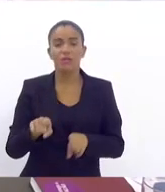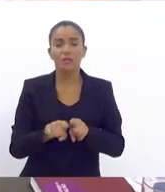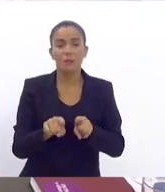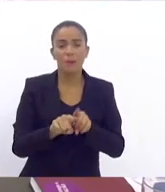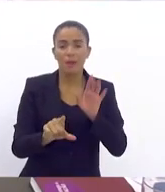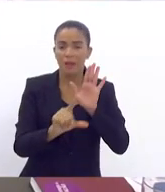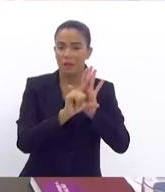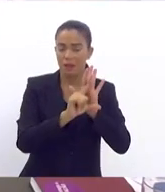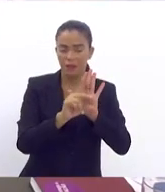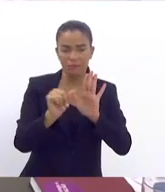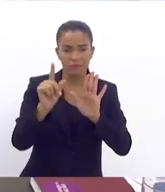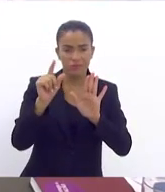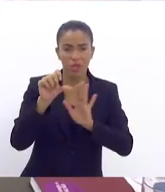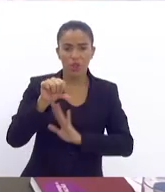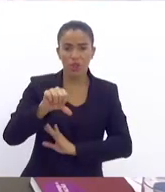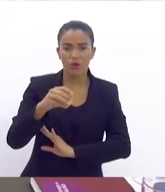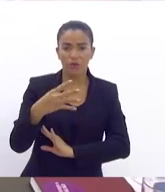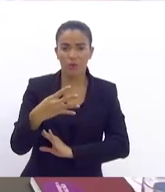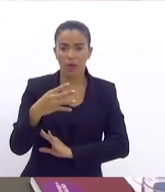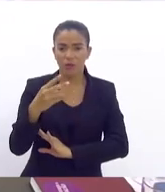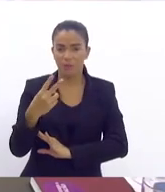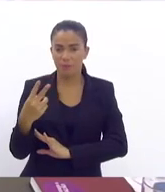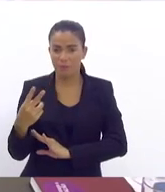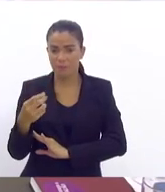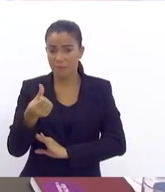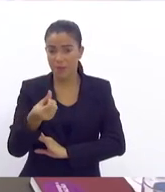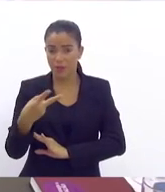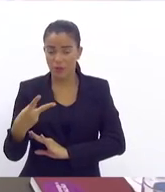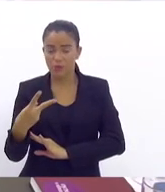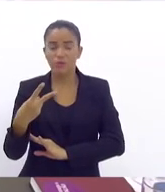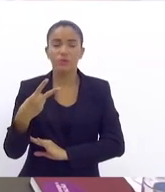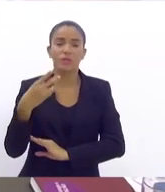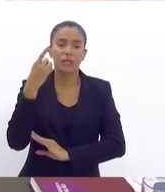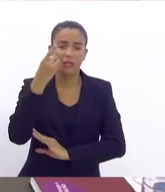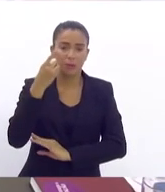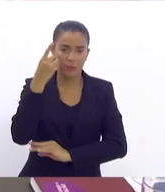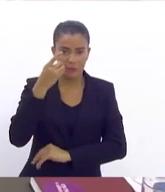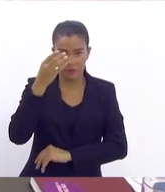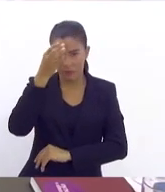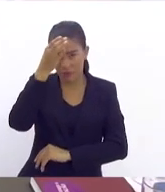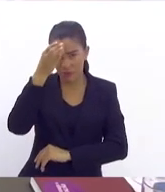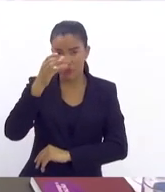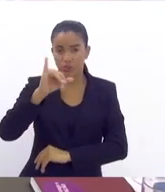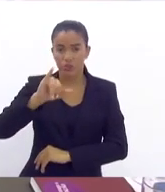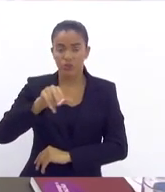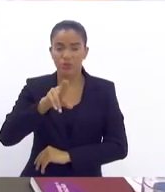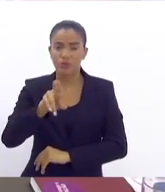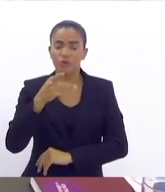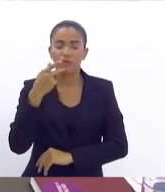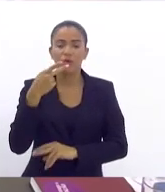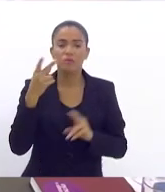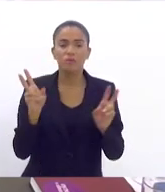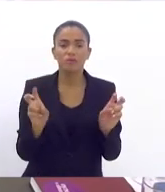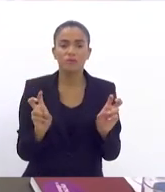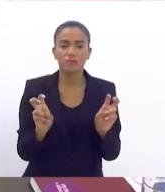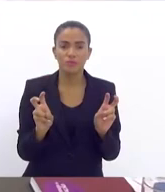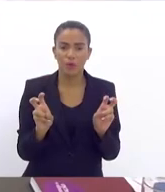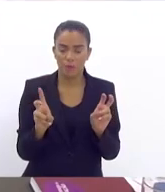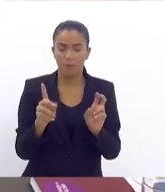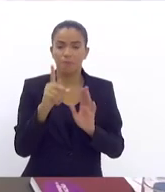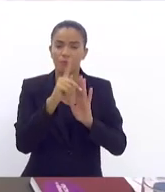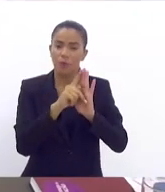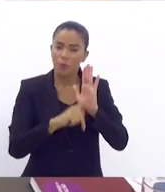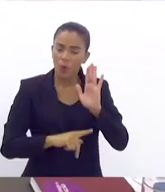uma lei, que é a lei 9462 de 2021, da deputada Tia Ju, que falam sobre